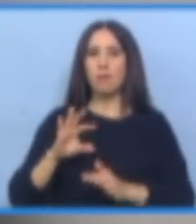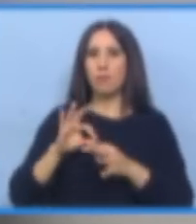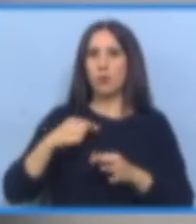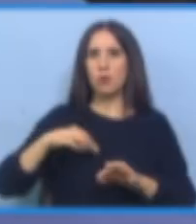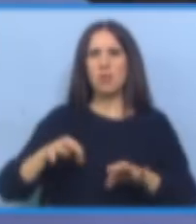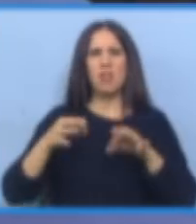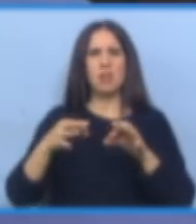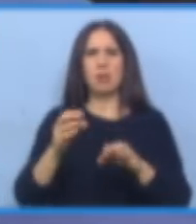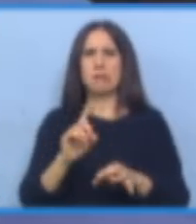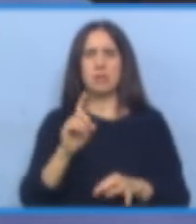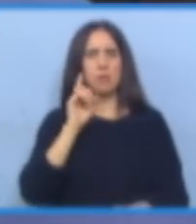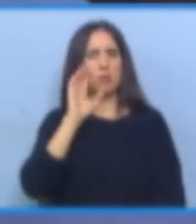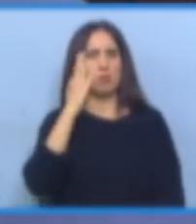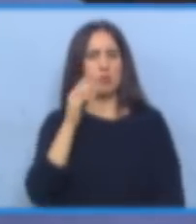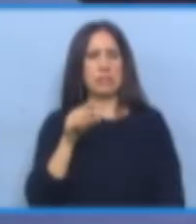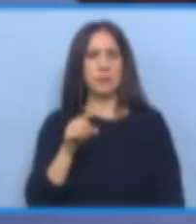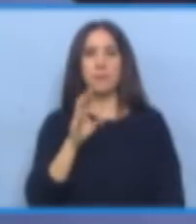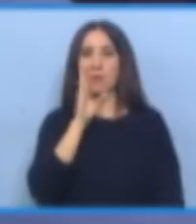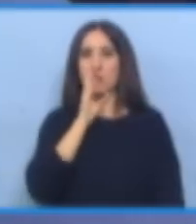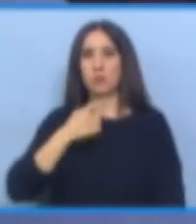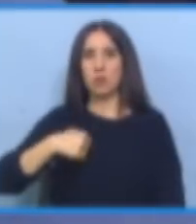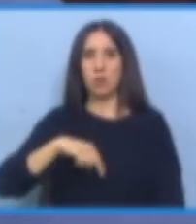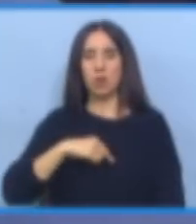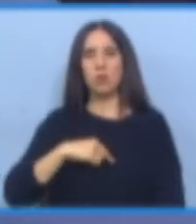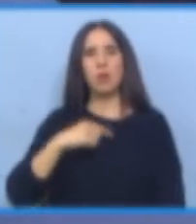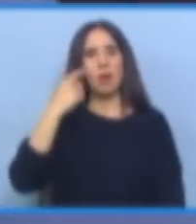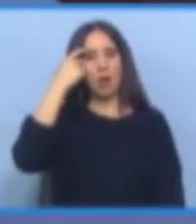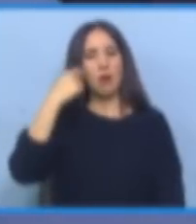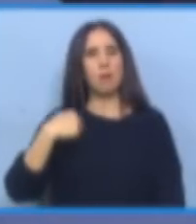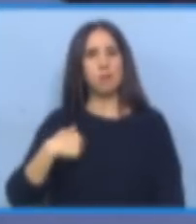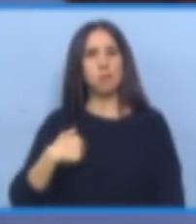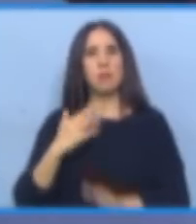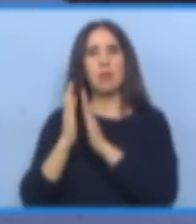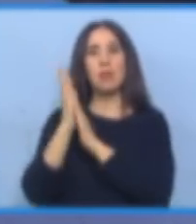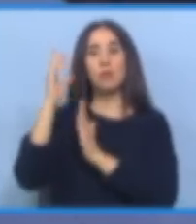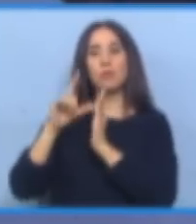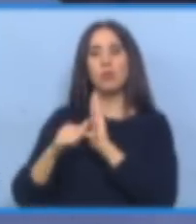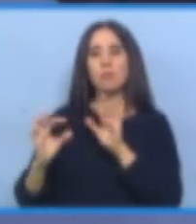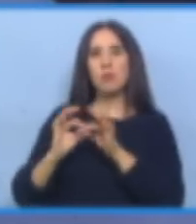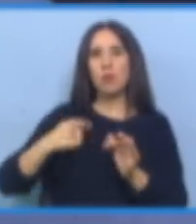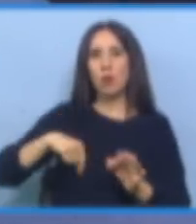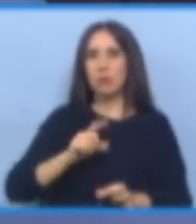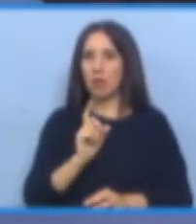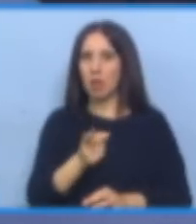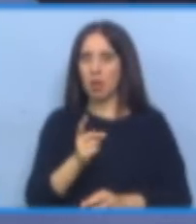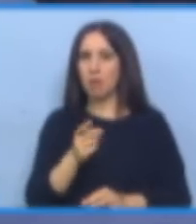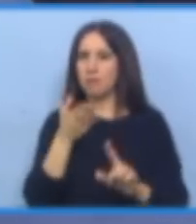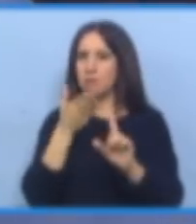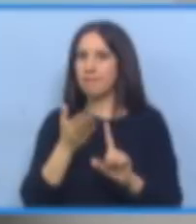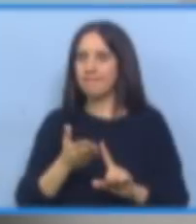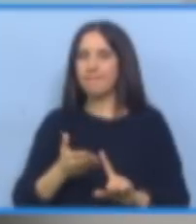respeito. Isto é um aspecto muito importante. Se nós tivermos consciência que o projeto de Deus a nosso respeito é este, de uma forma